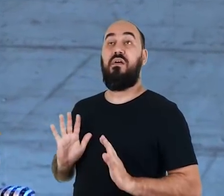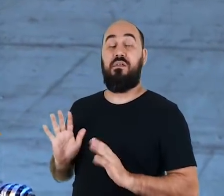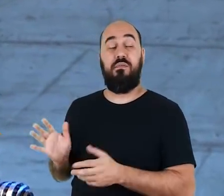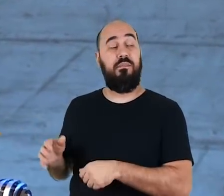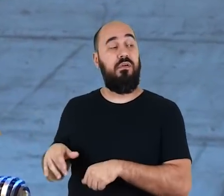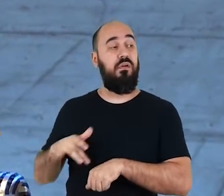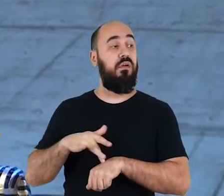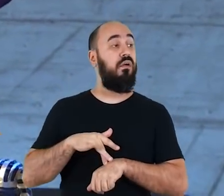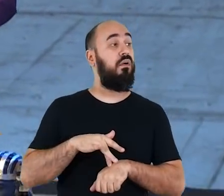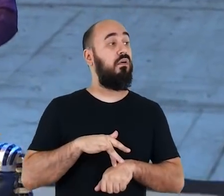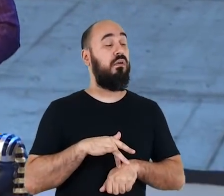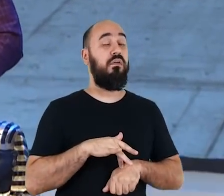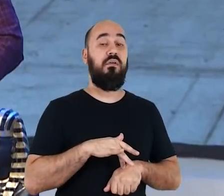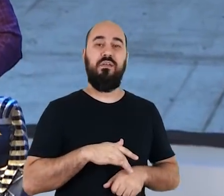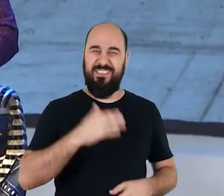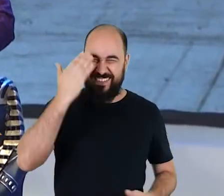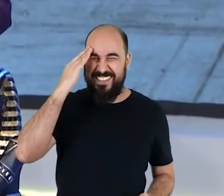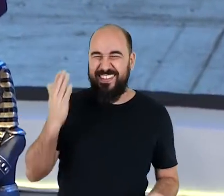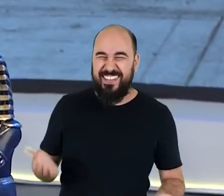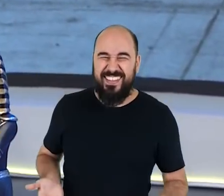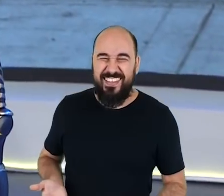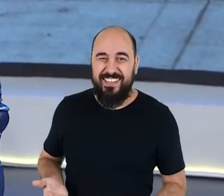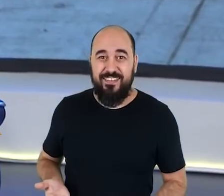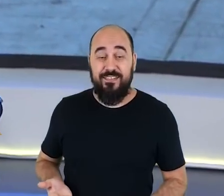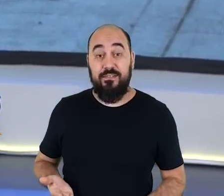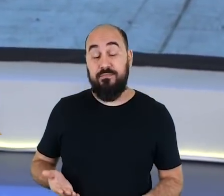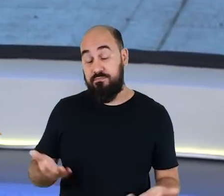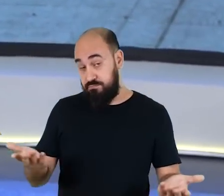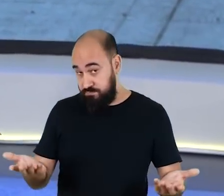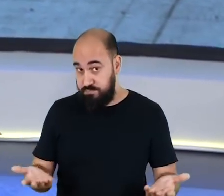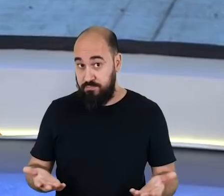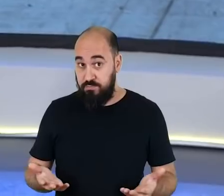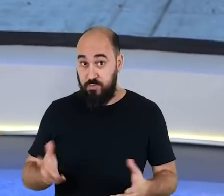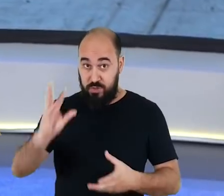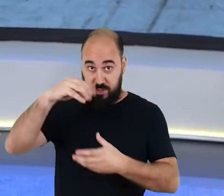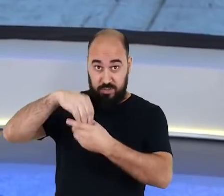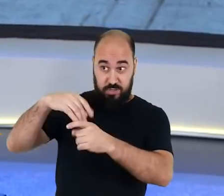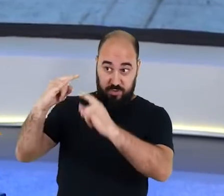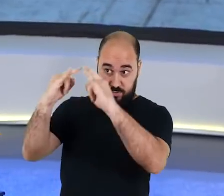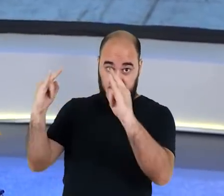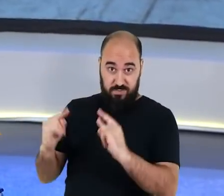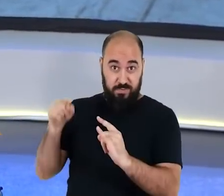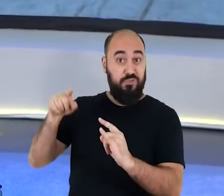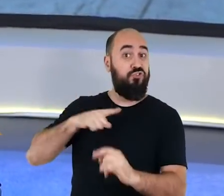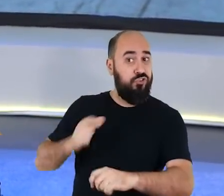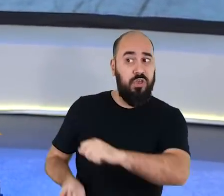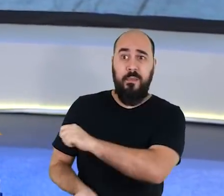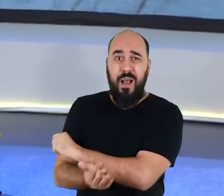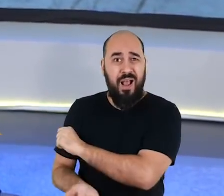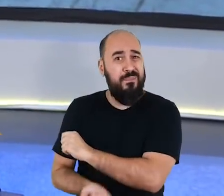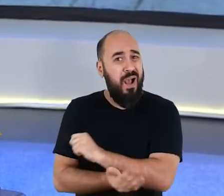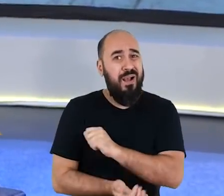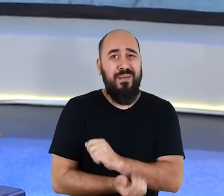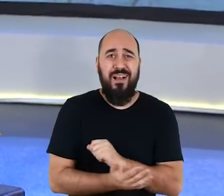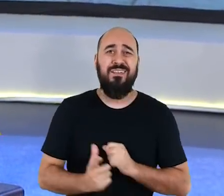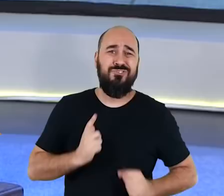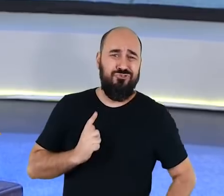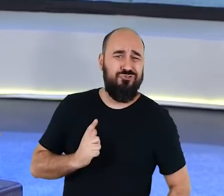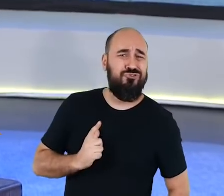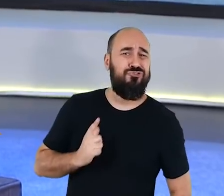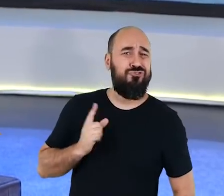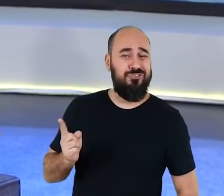que merece ser conhecido, diz que havia, além de toda a roubalheira, uma taxa fixa